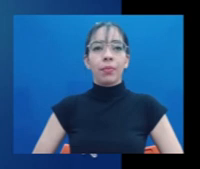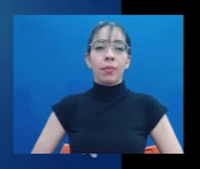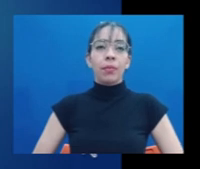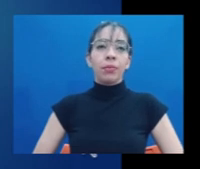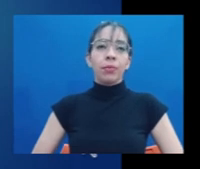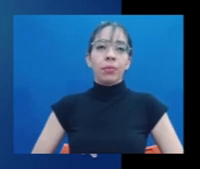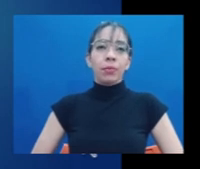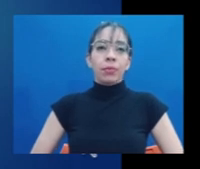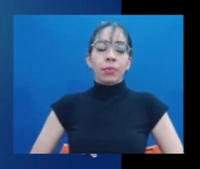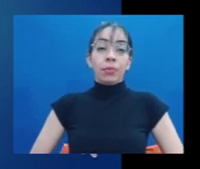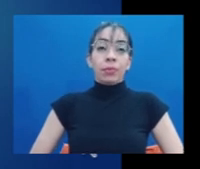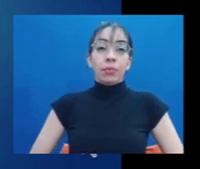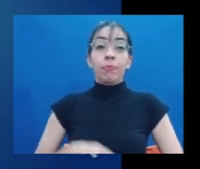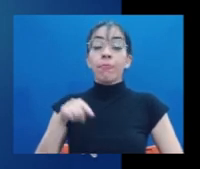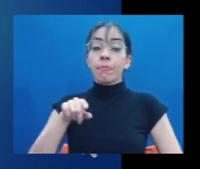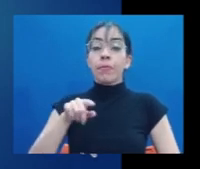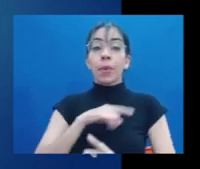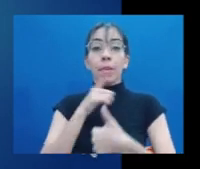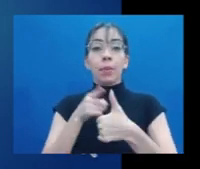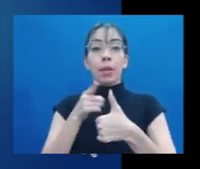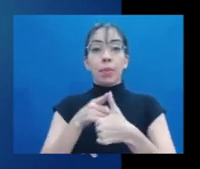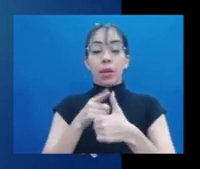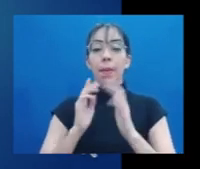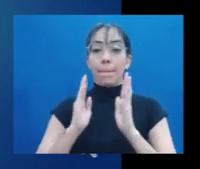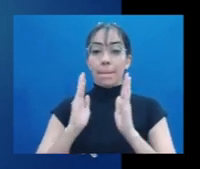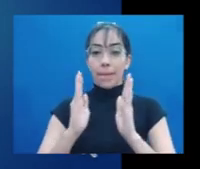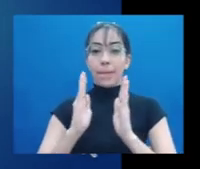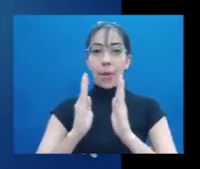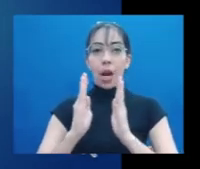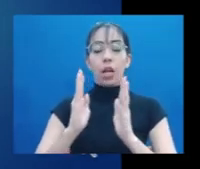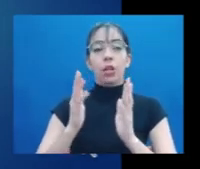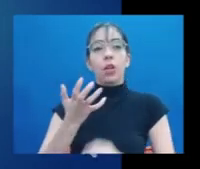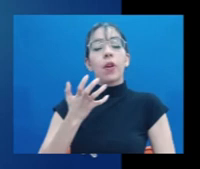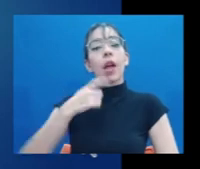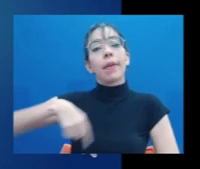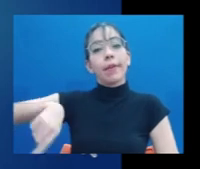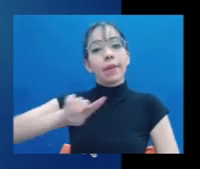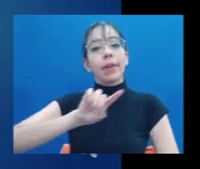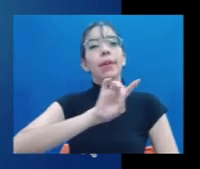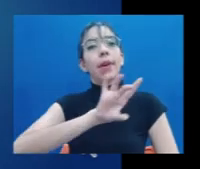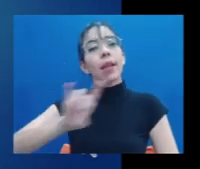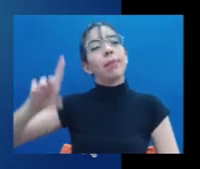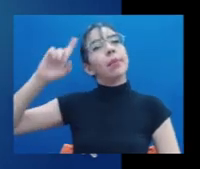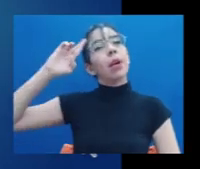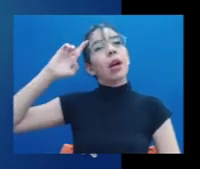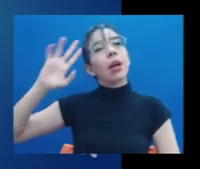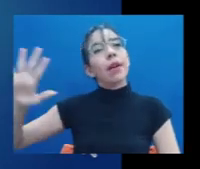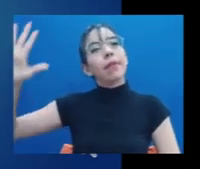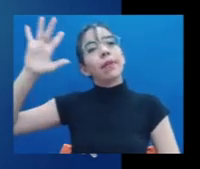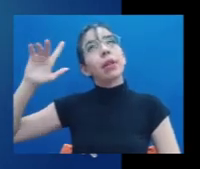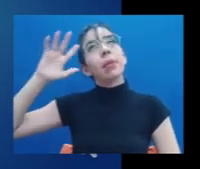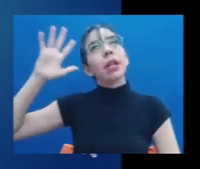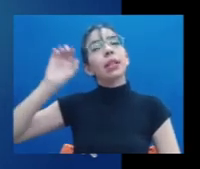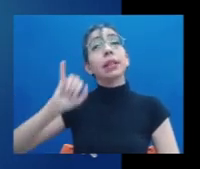são muito elevados, mas que eu tenho que ter realmente um bom senso do que eu vou armazenar ali, eu tenho que ter um critério, as geladeiras elas